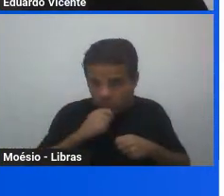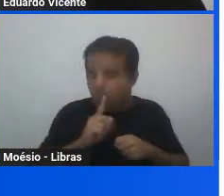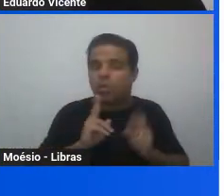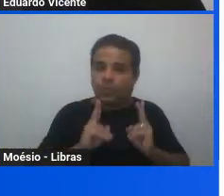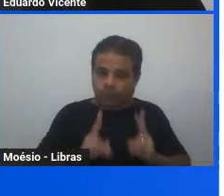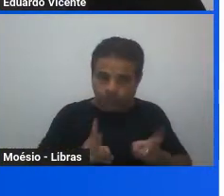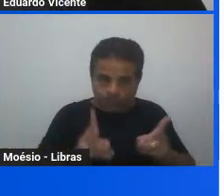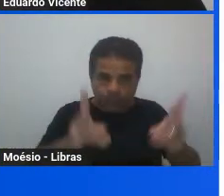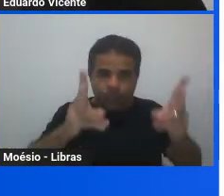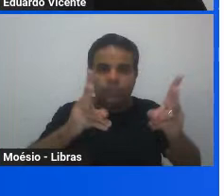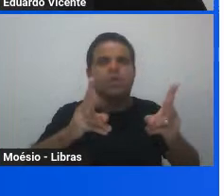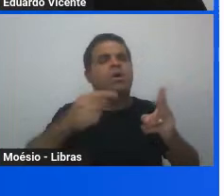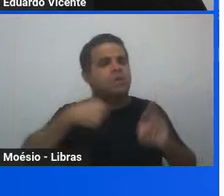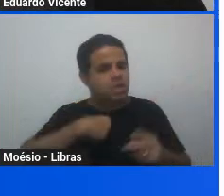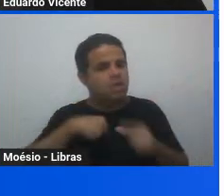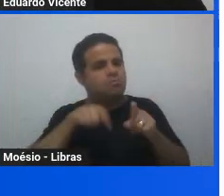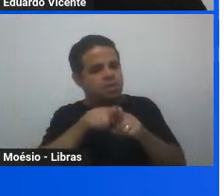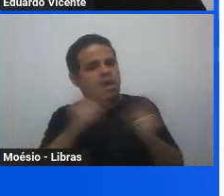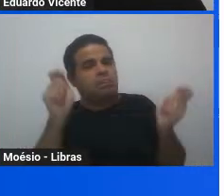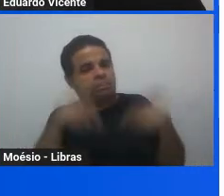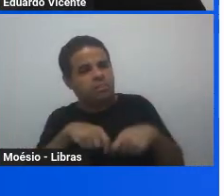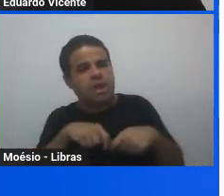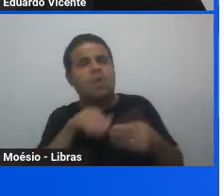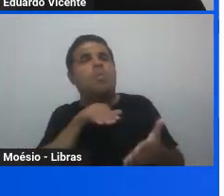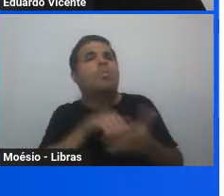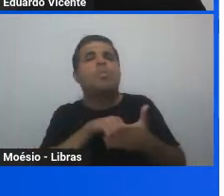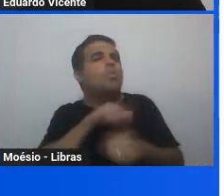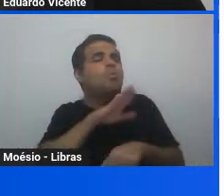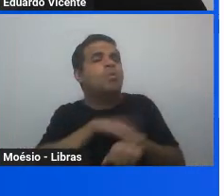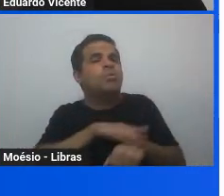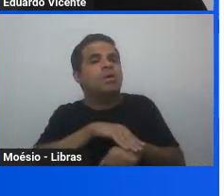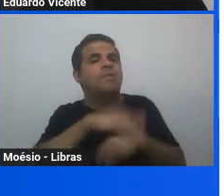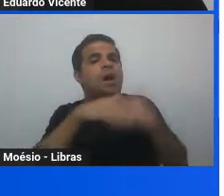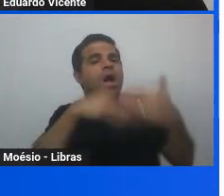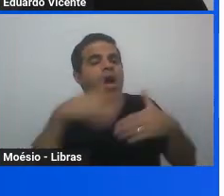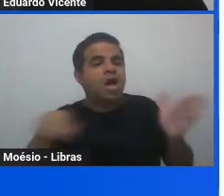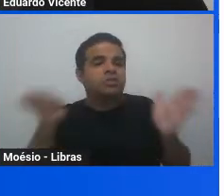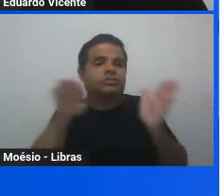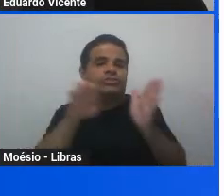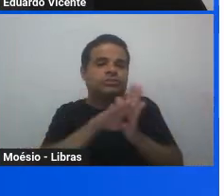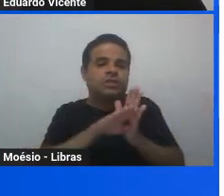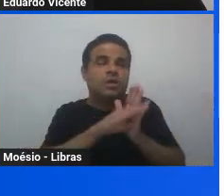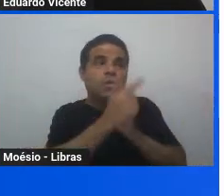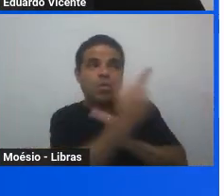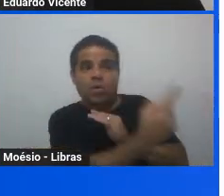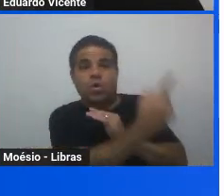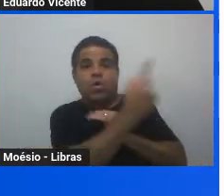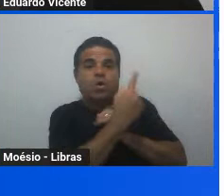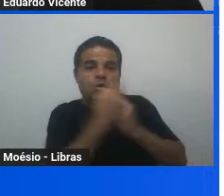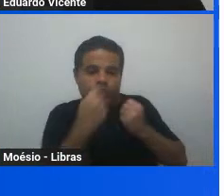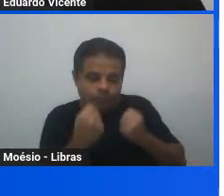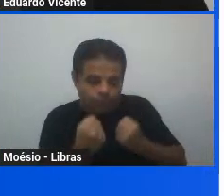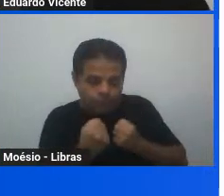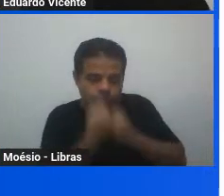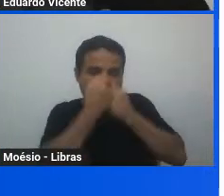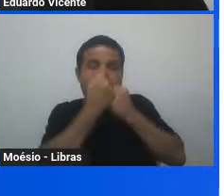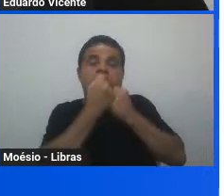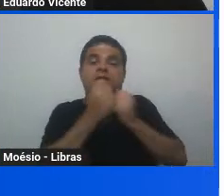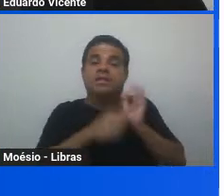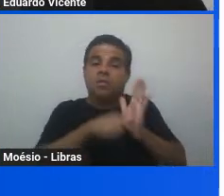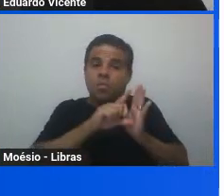E eu vou continuar até quanto tempo? Até a chegada de um suporte. Por isso, a necessidade de, antes de